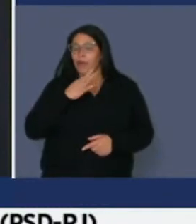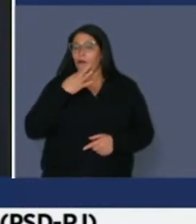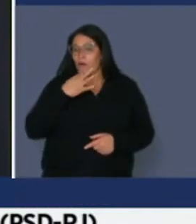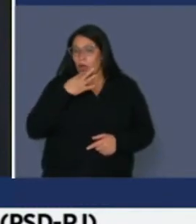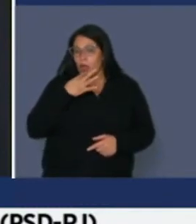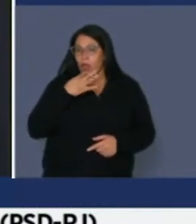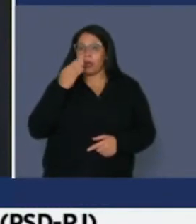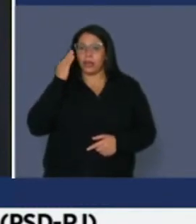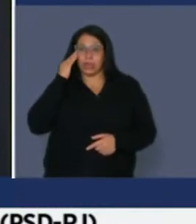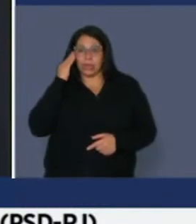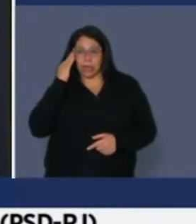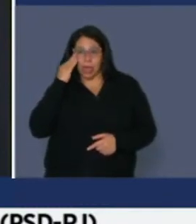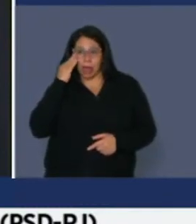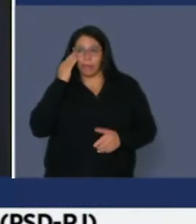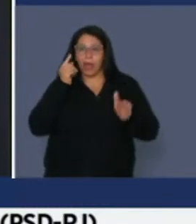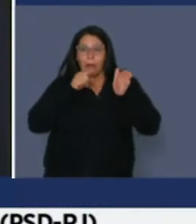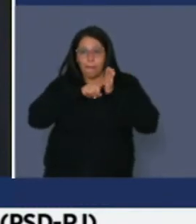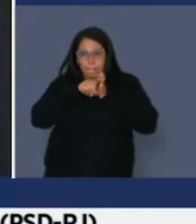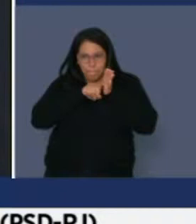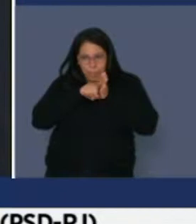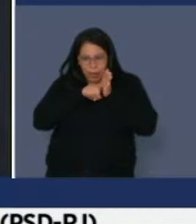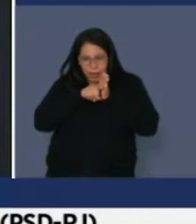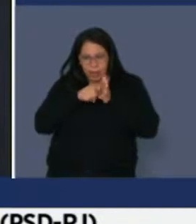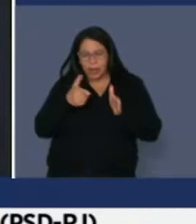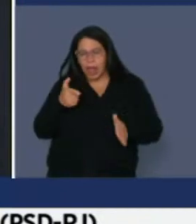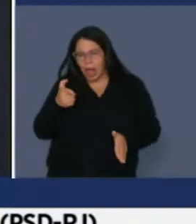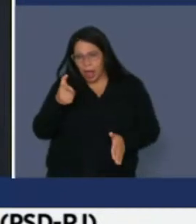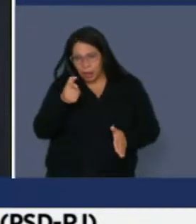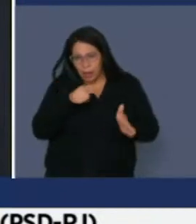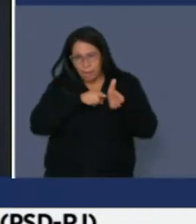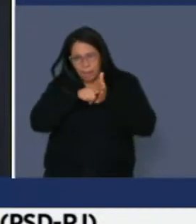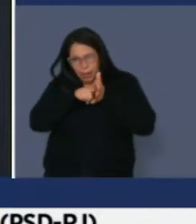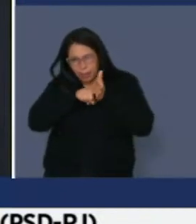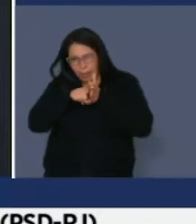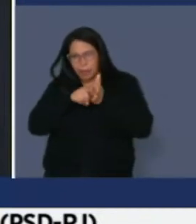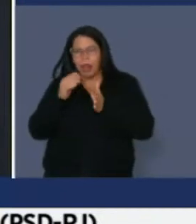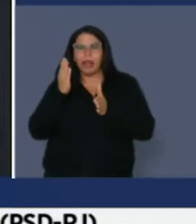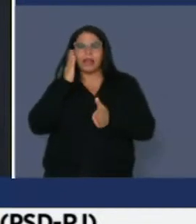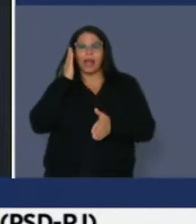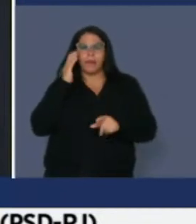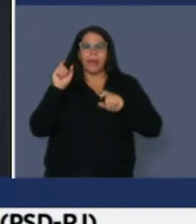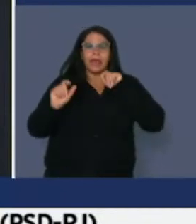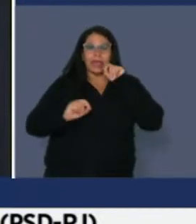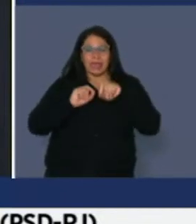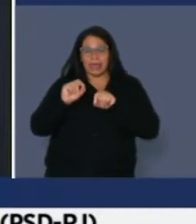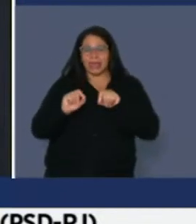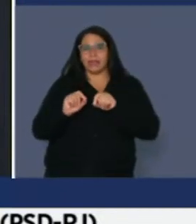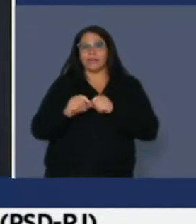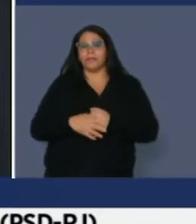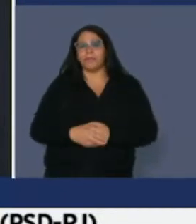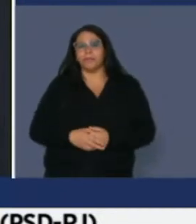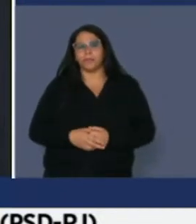a perícia e balística criminal sabe que